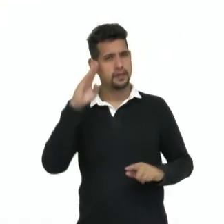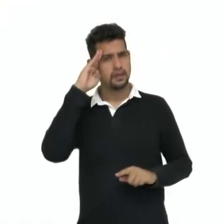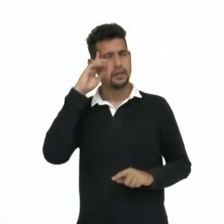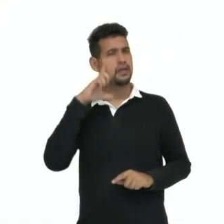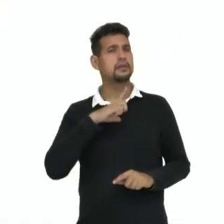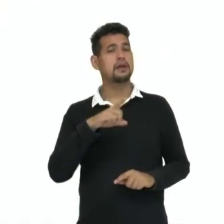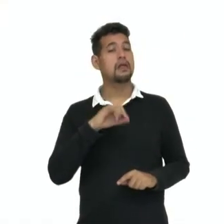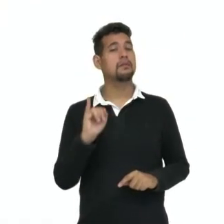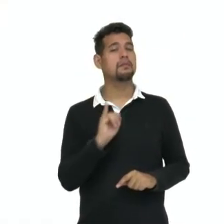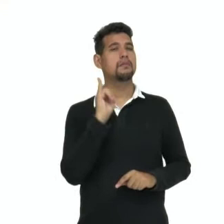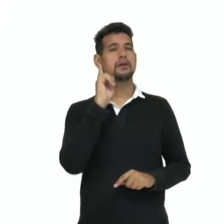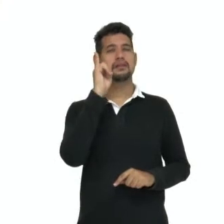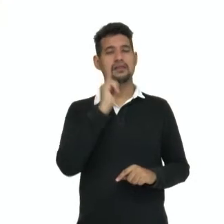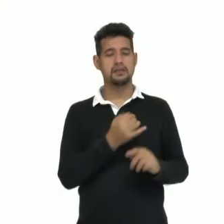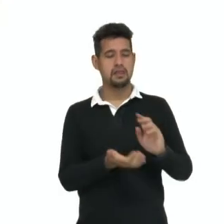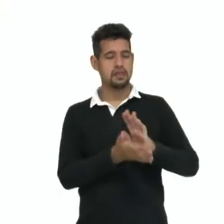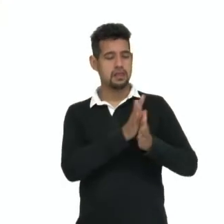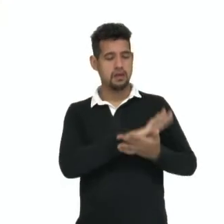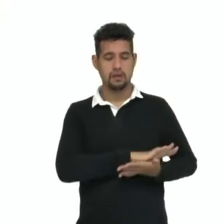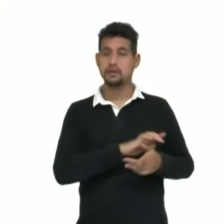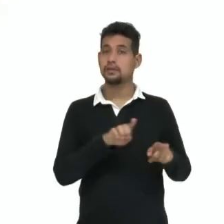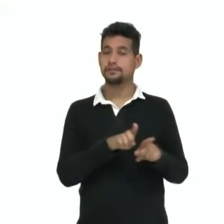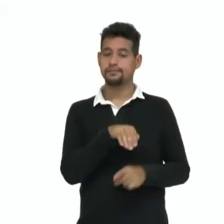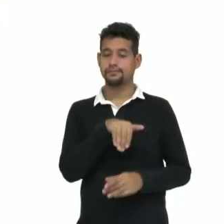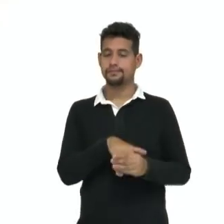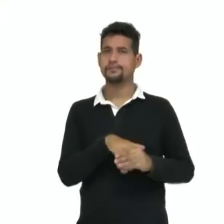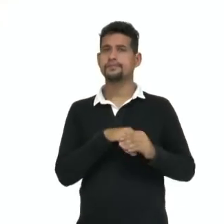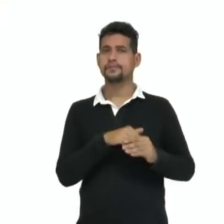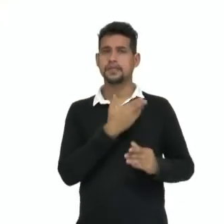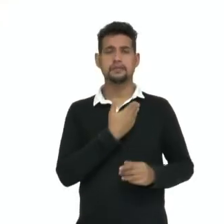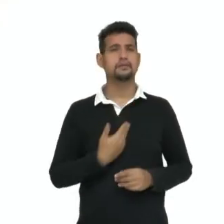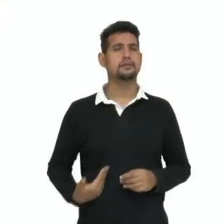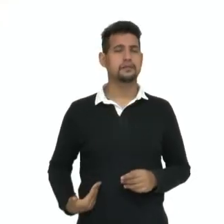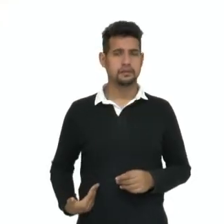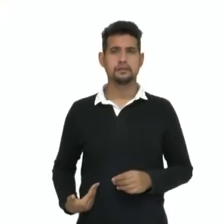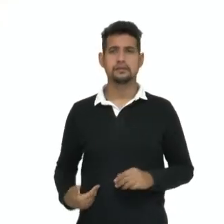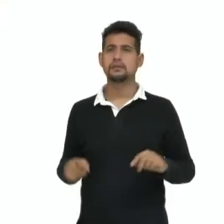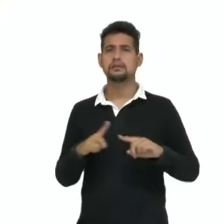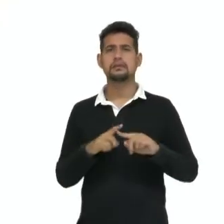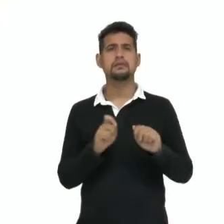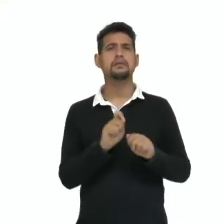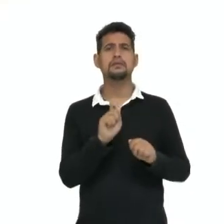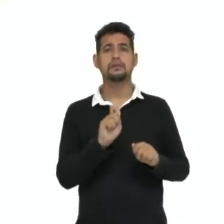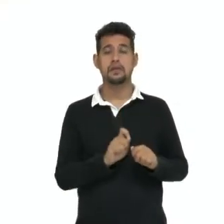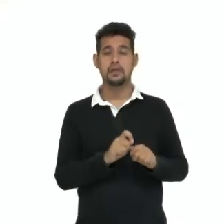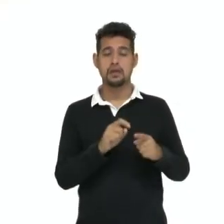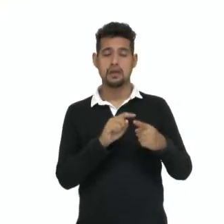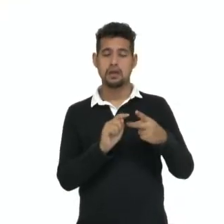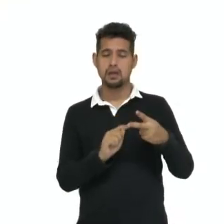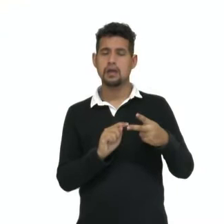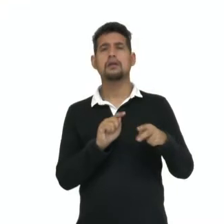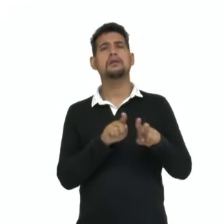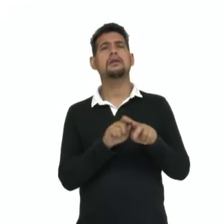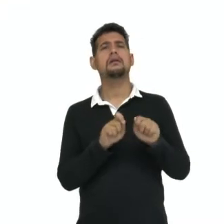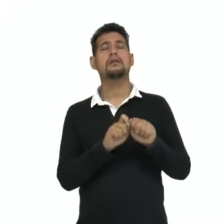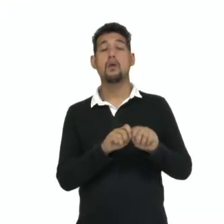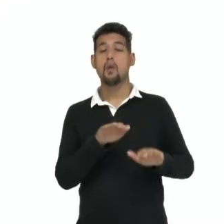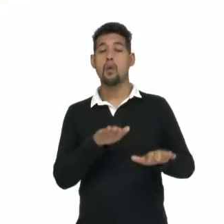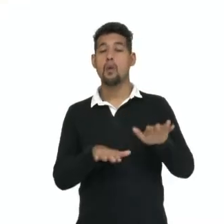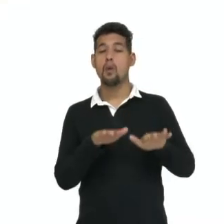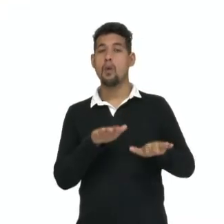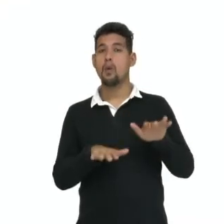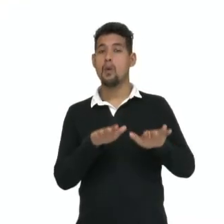tido importantes derrotas nas eleições para governadores. Estabelecer o bipartidarismo era uma forma de controlar